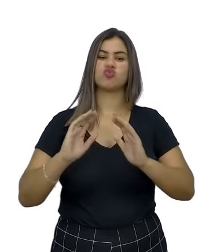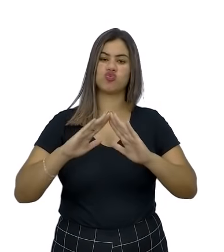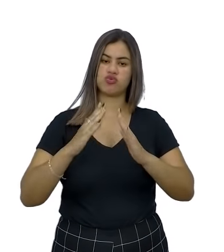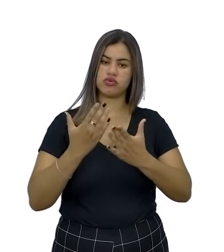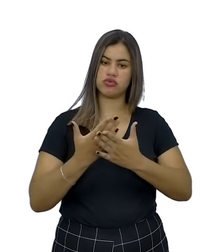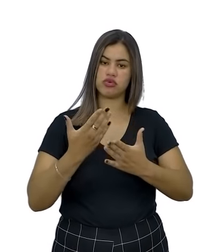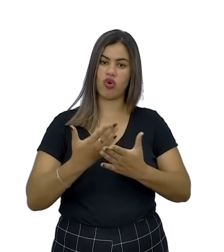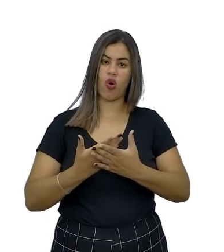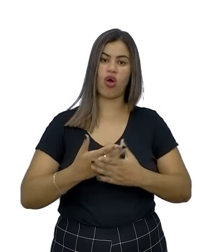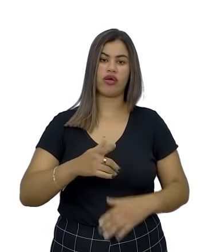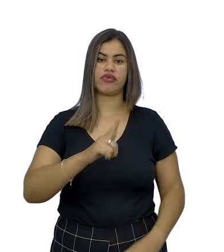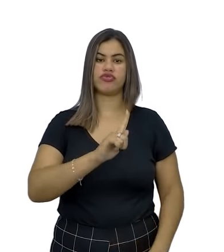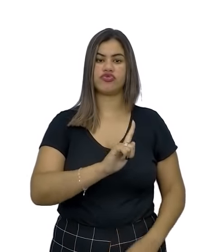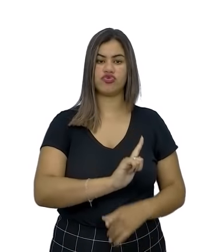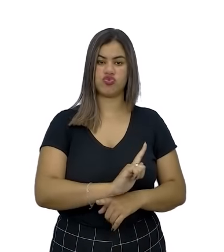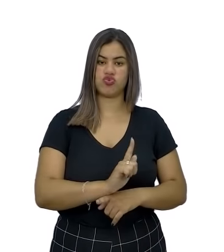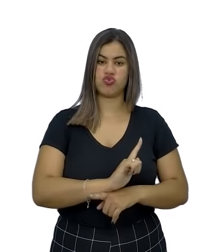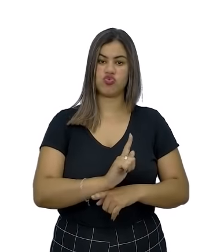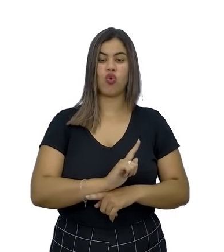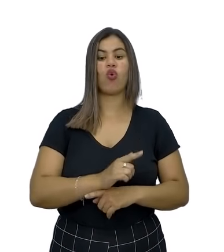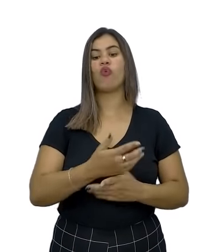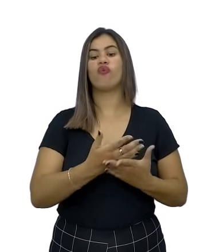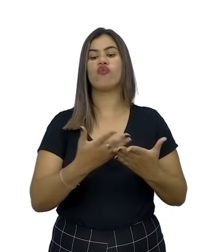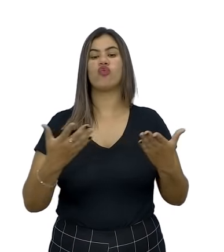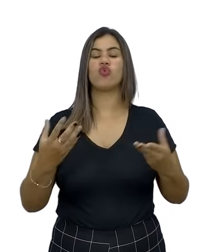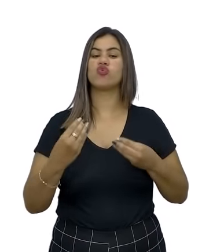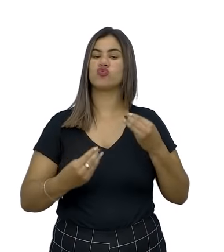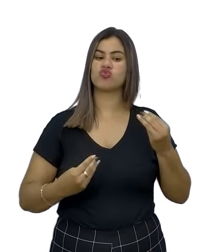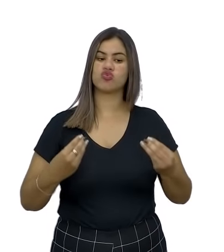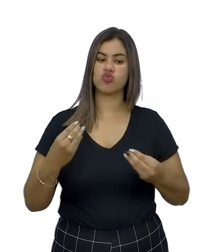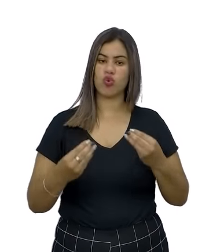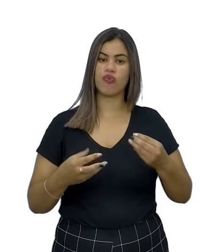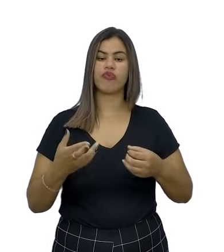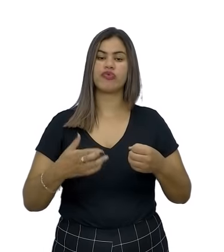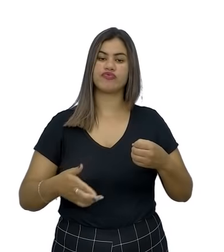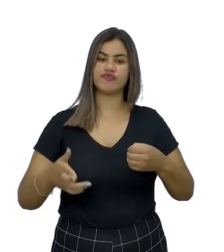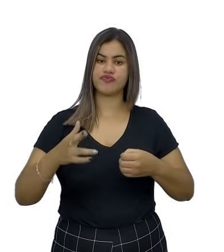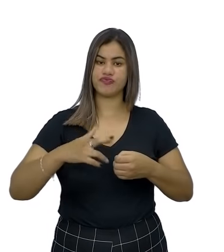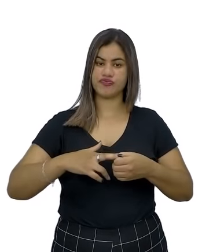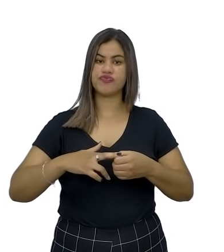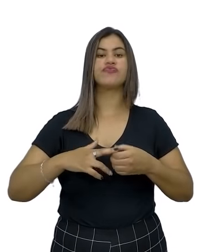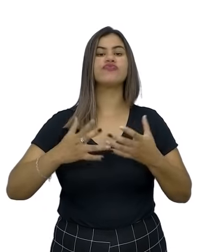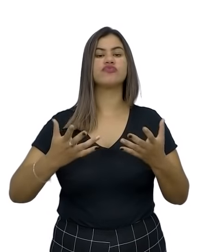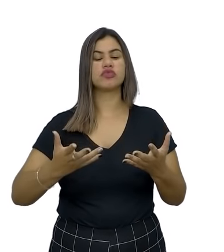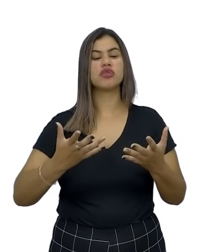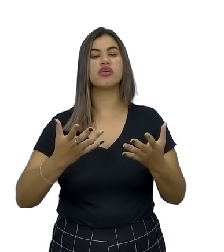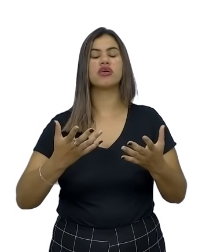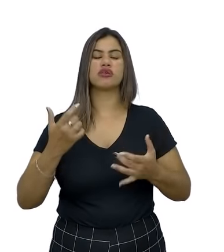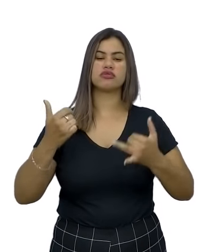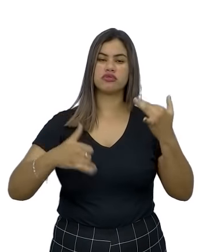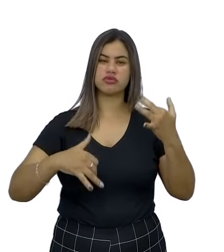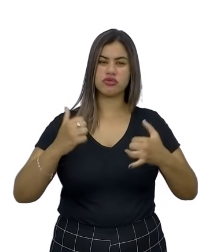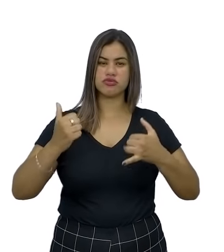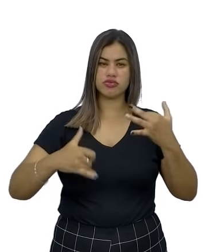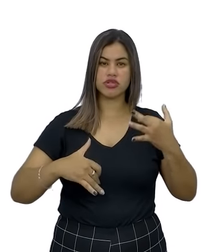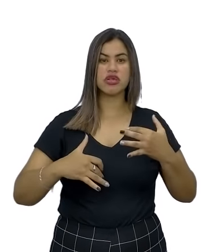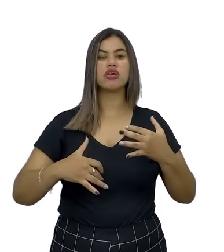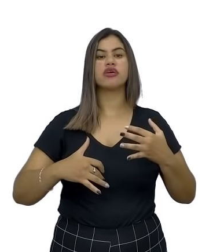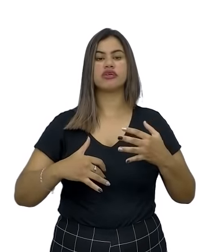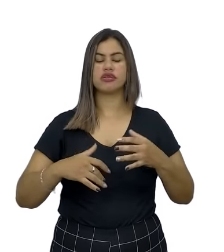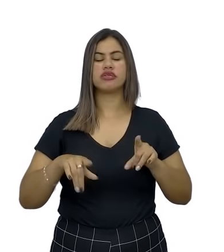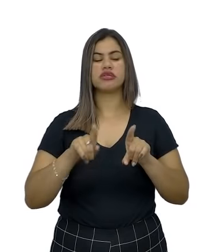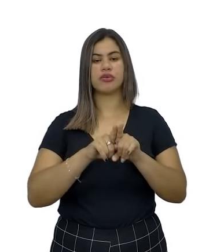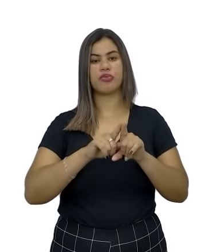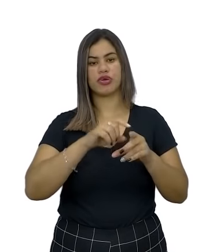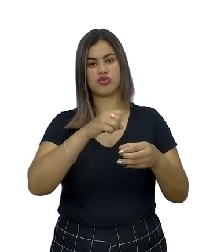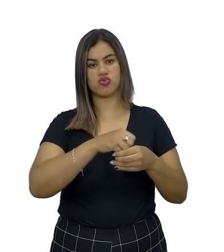gestores, vocês também retomam um pouco do que a gente trouxe hoje aqui e olham para o